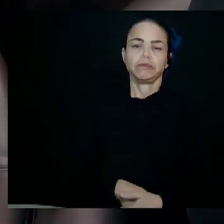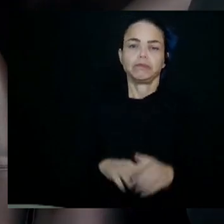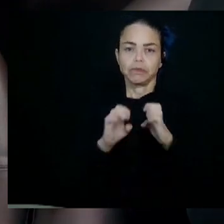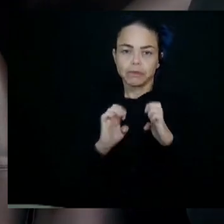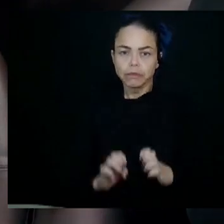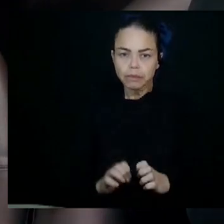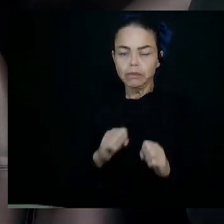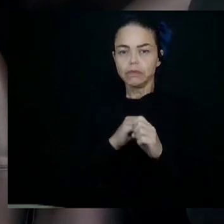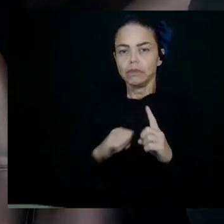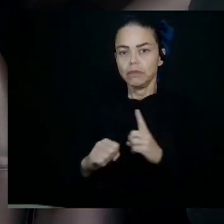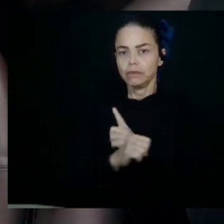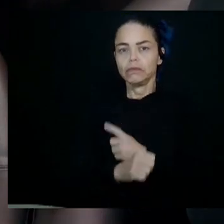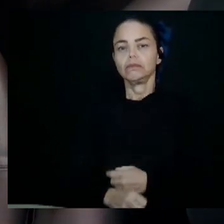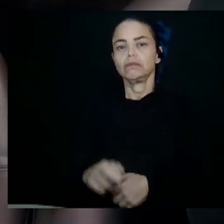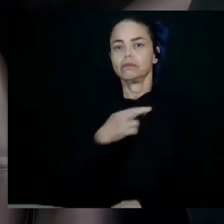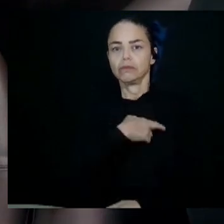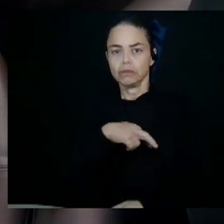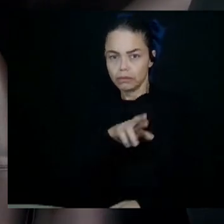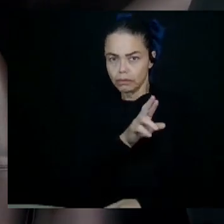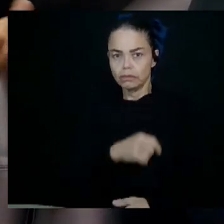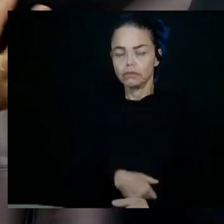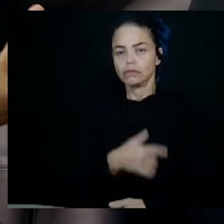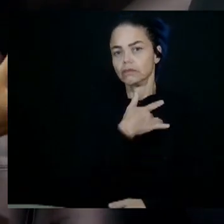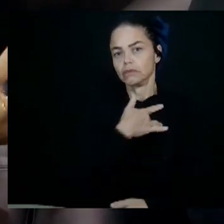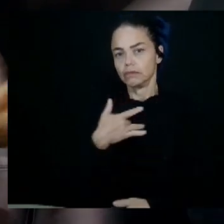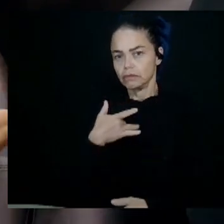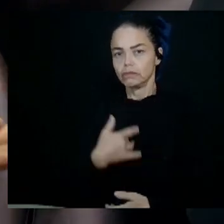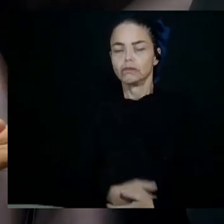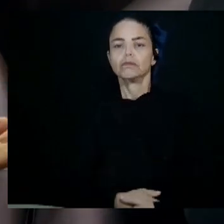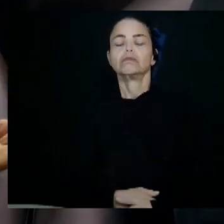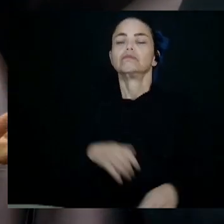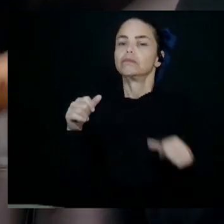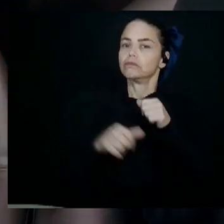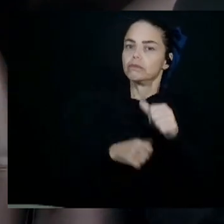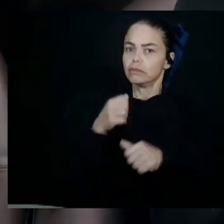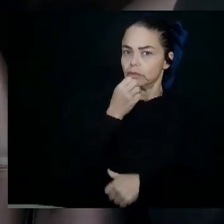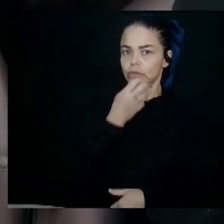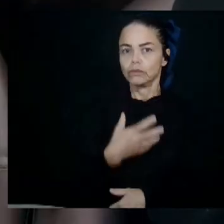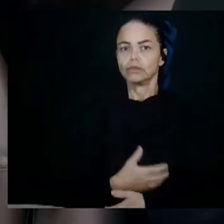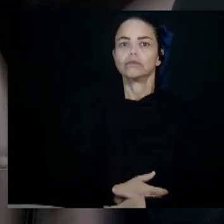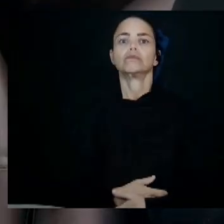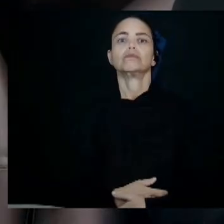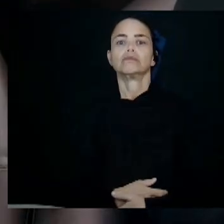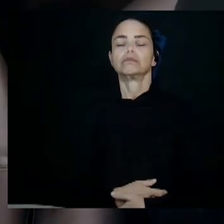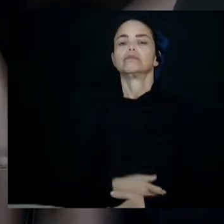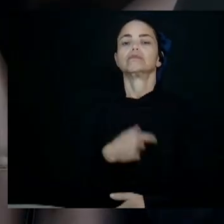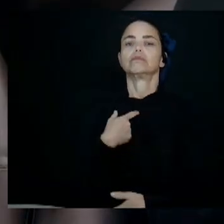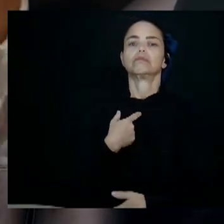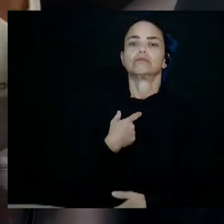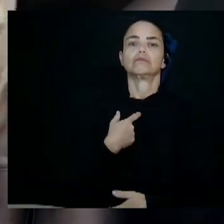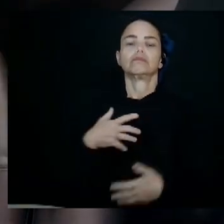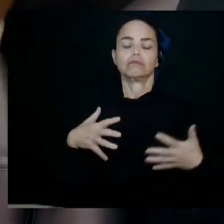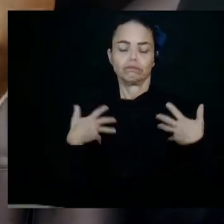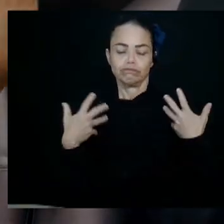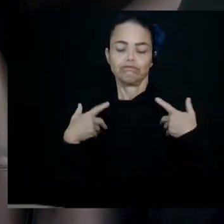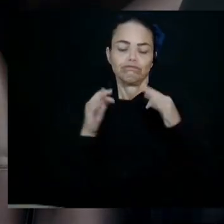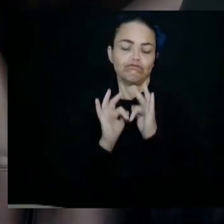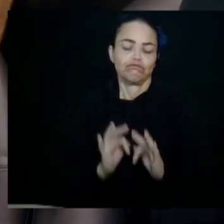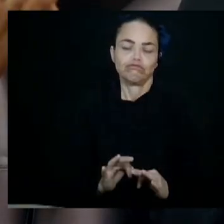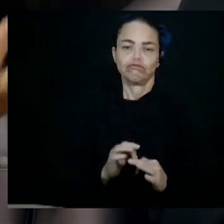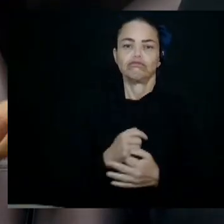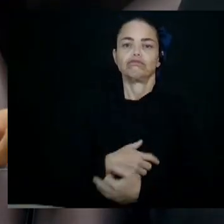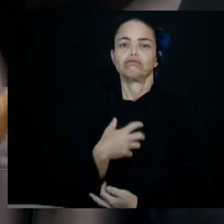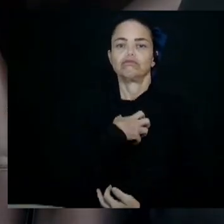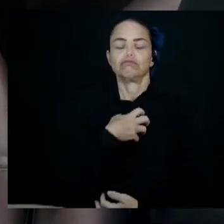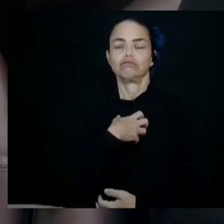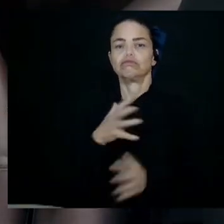por questões religiosas, por questões de saúde, é uma mudança muito boa, gente. É uma coisa que traz felicidade, alegria, a gente se sente motivado,